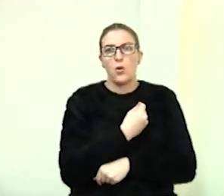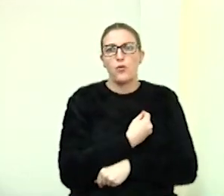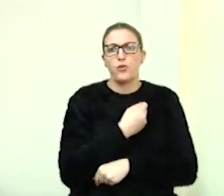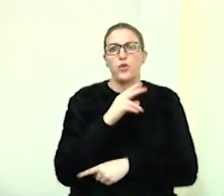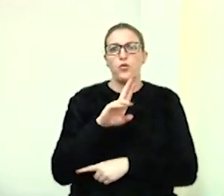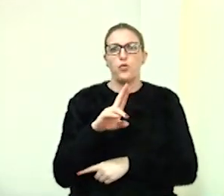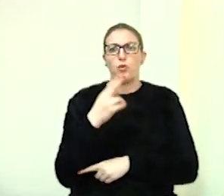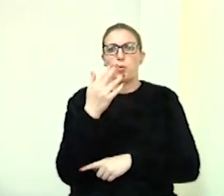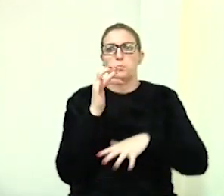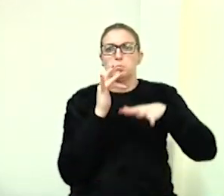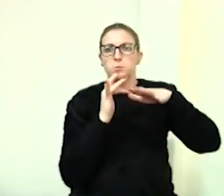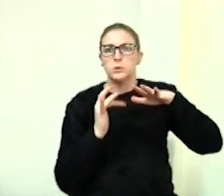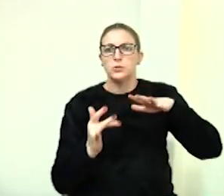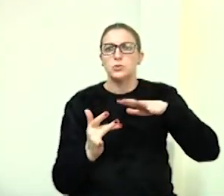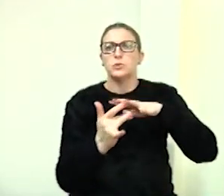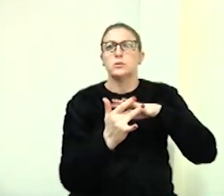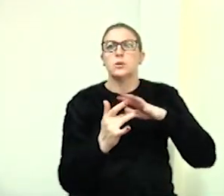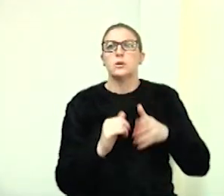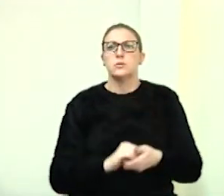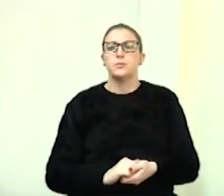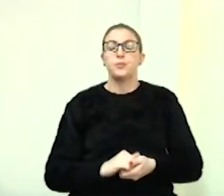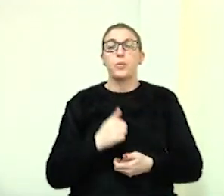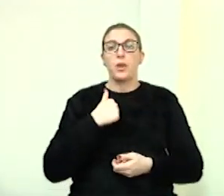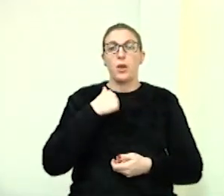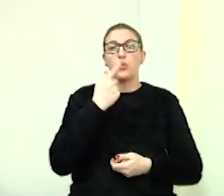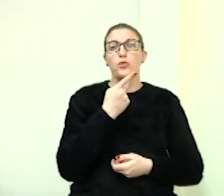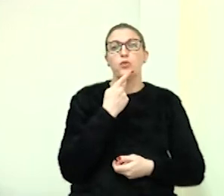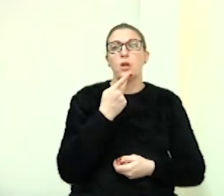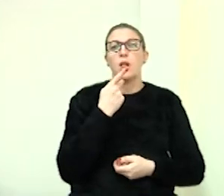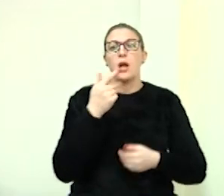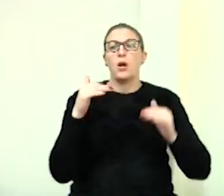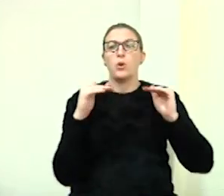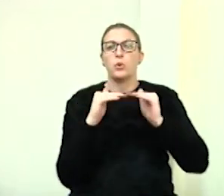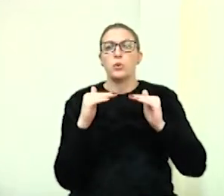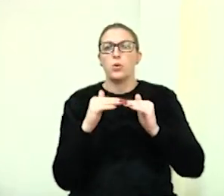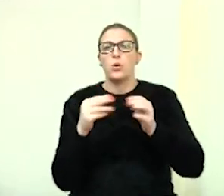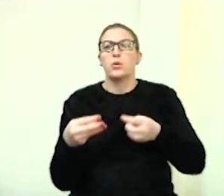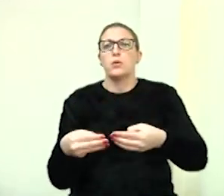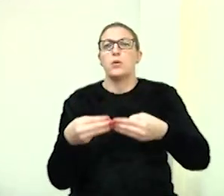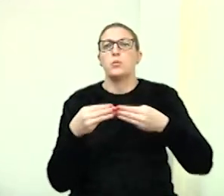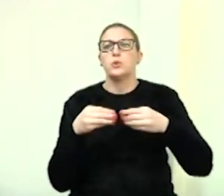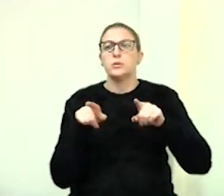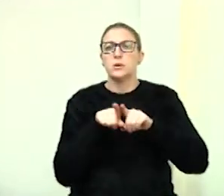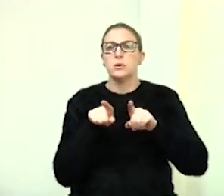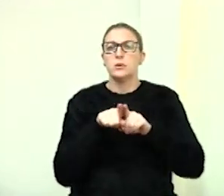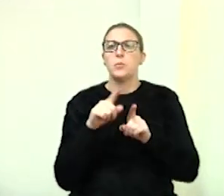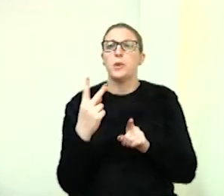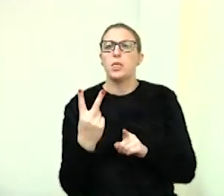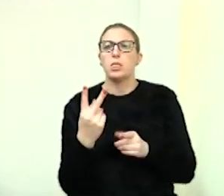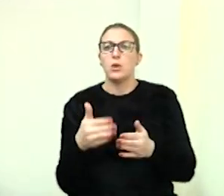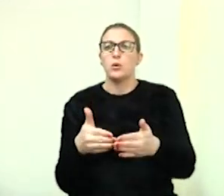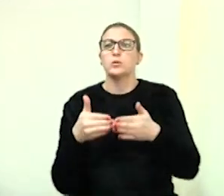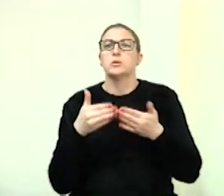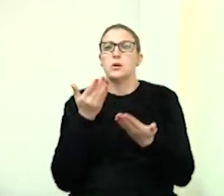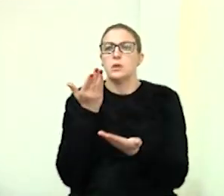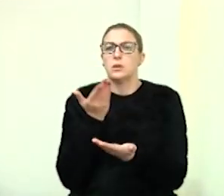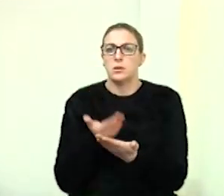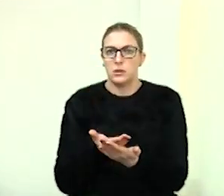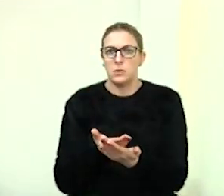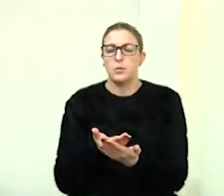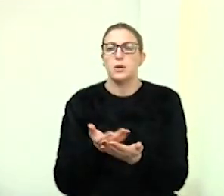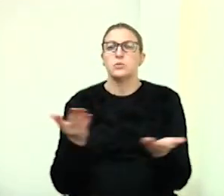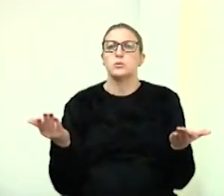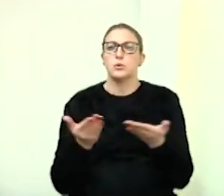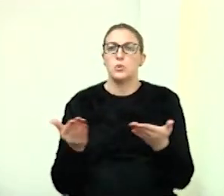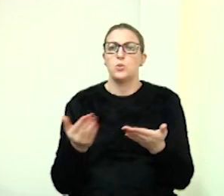Eu venho dizer, senhor presidente, que sou favorável à moção e aos dois requerimentos apresentados no dia de hoje, e passo a comentar